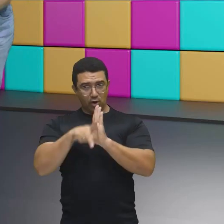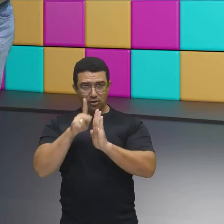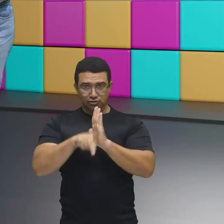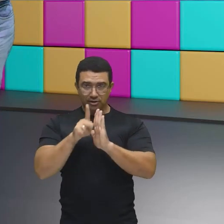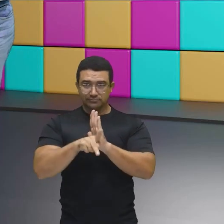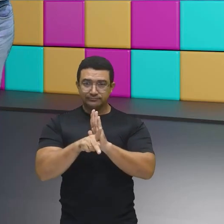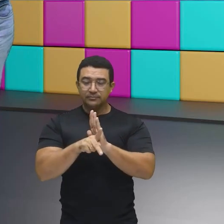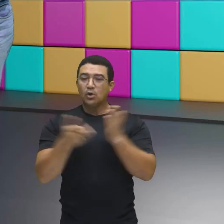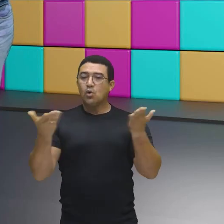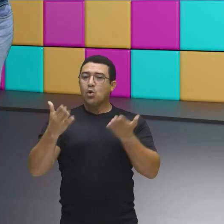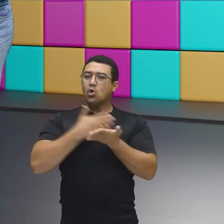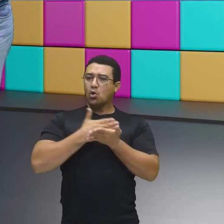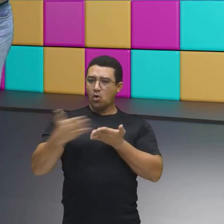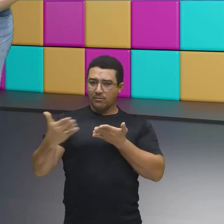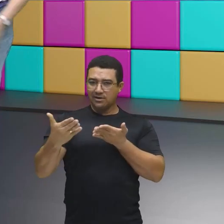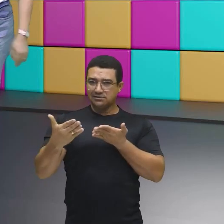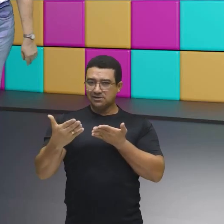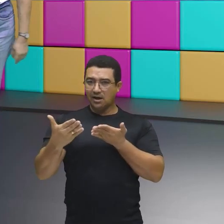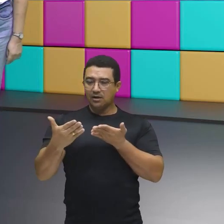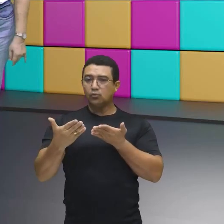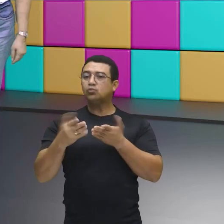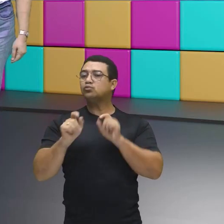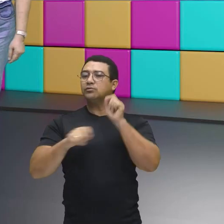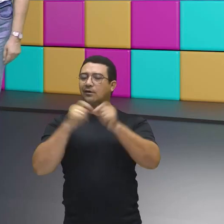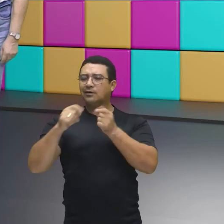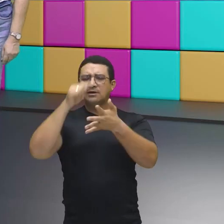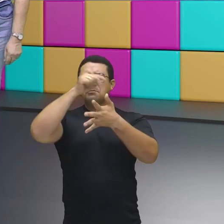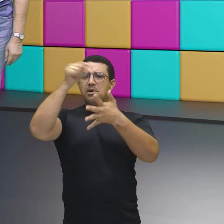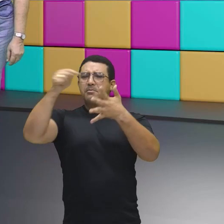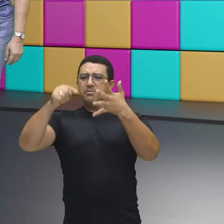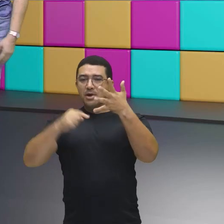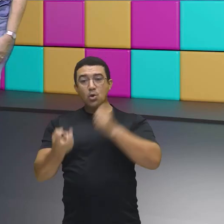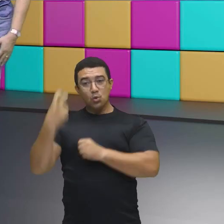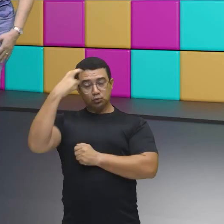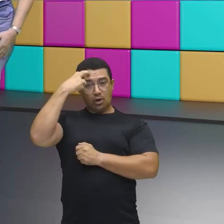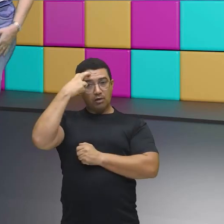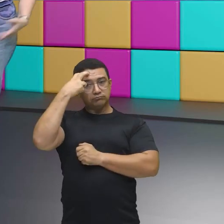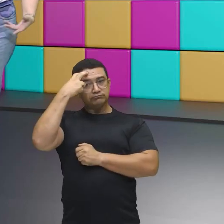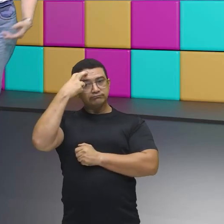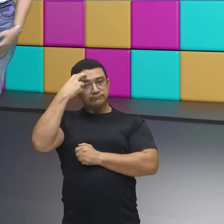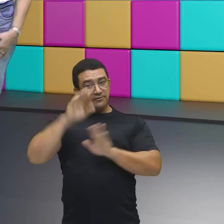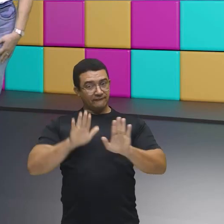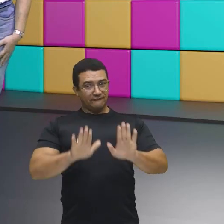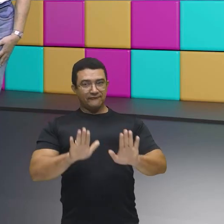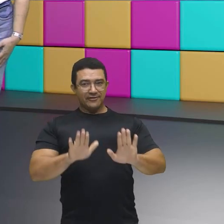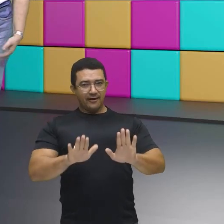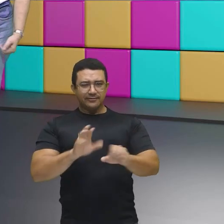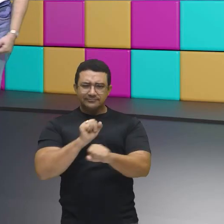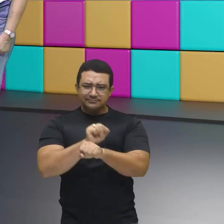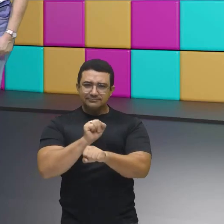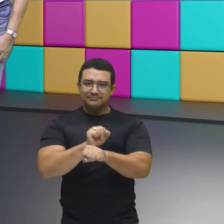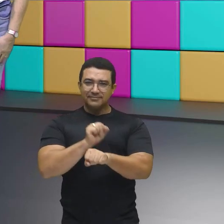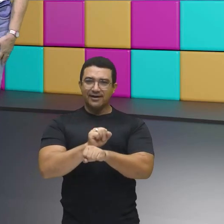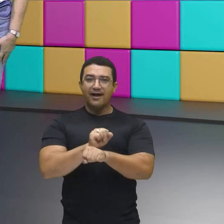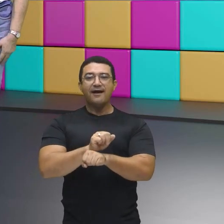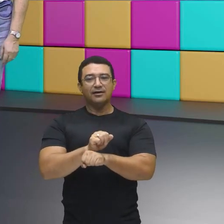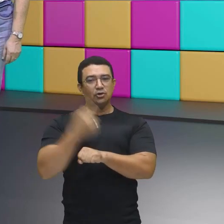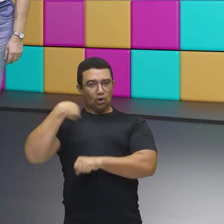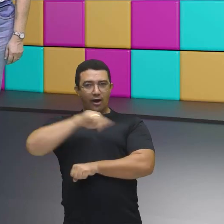nós vamos iniciar o repertório cultural. Então, fiquem aí, como é mesmo, Renata, que nós temos que ficar, e os alunos